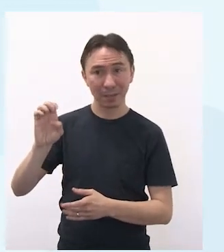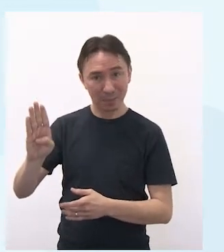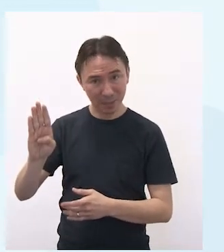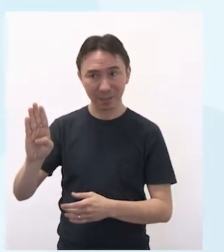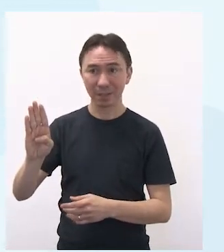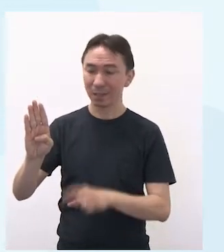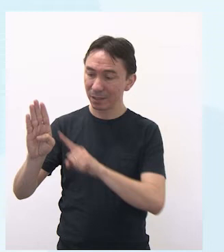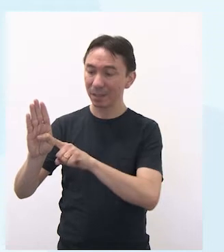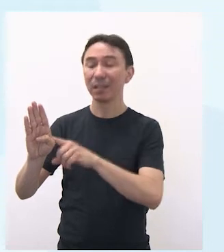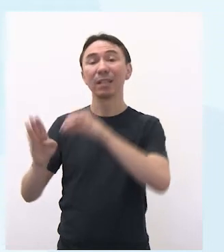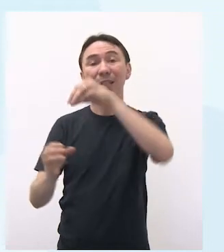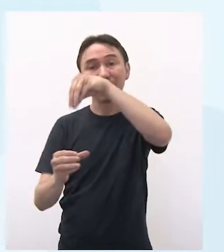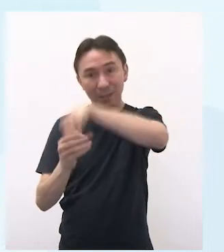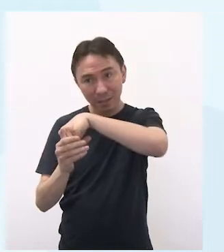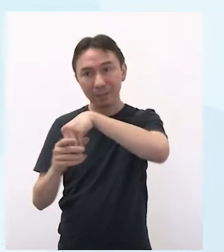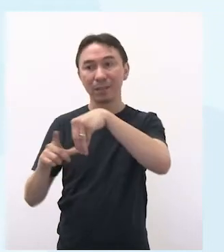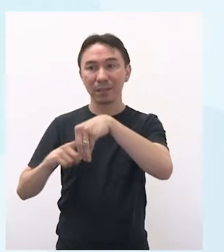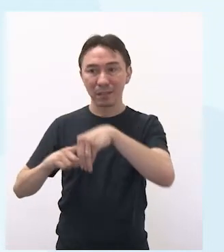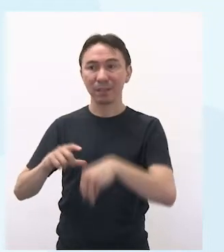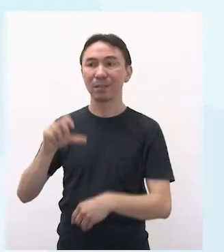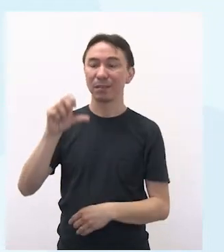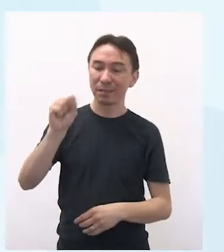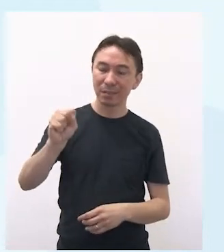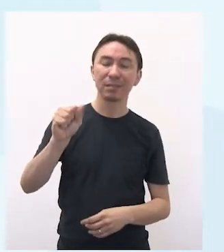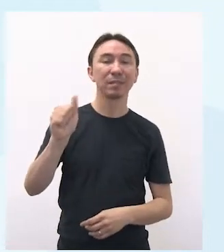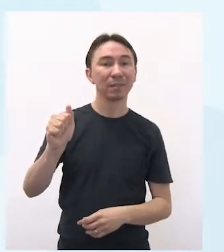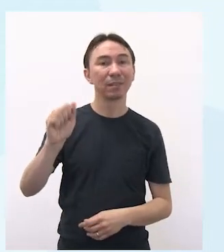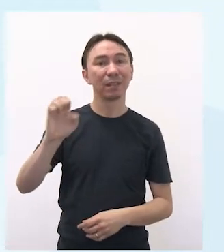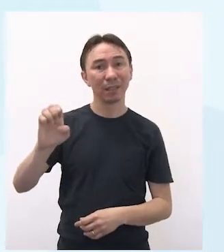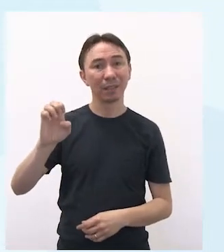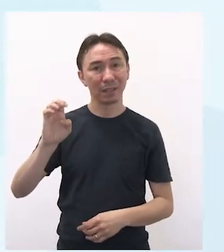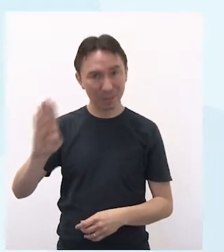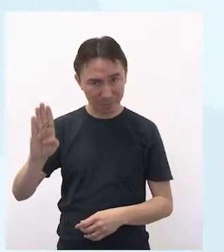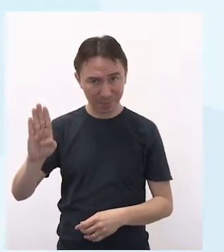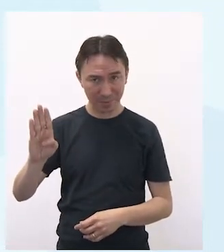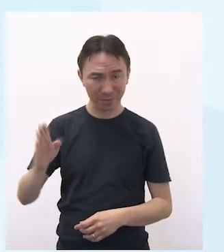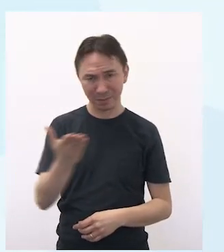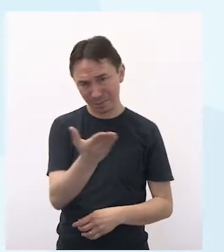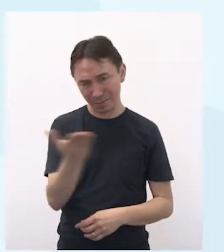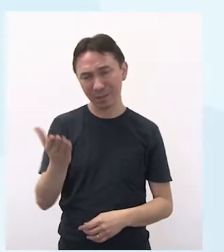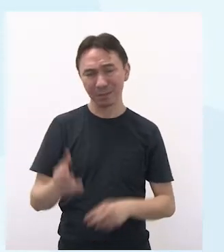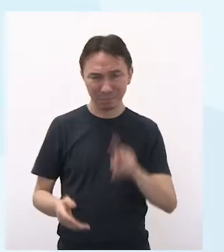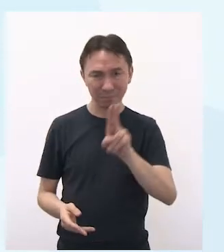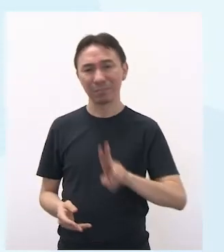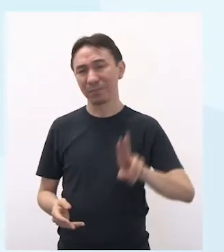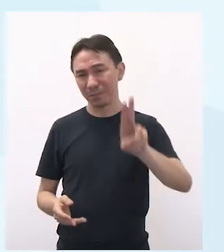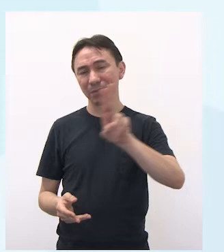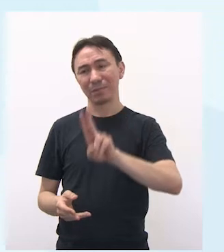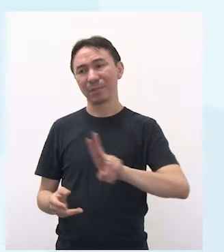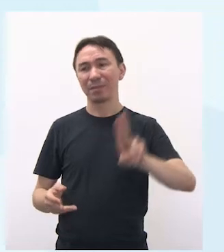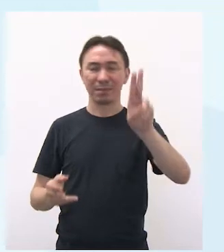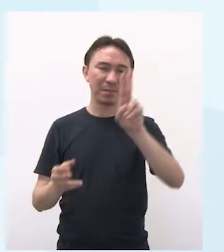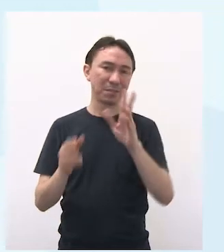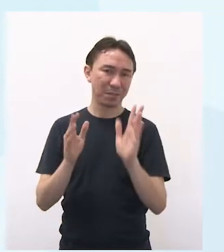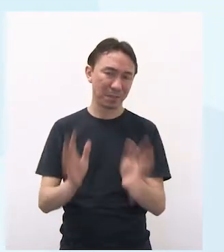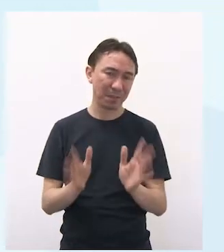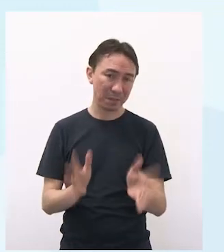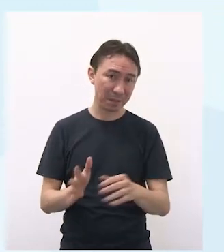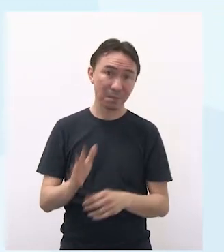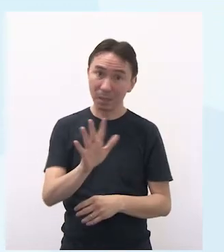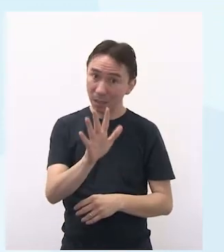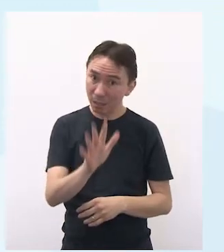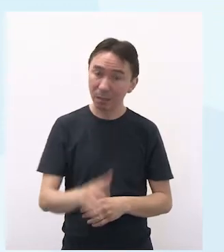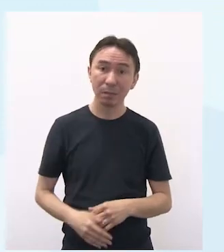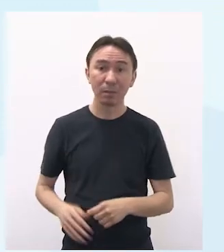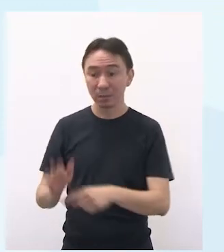para que vocês possam retomar. É muito interessante, vocês já utilizaram, mas é interessante vocês retomarem